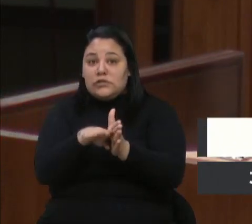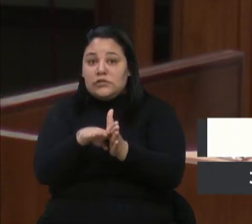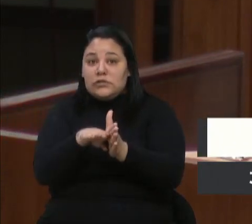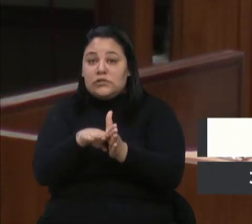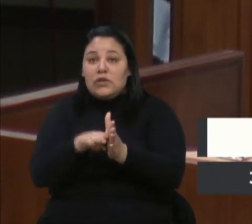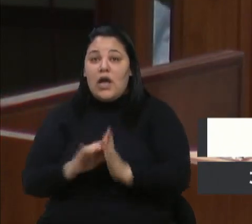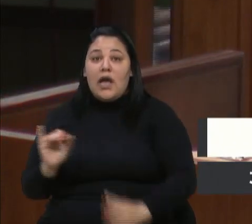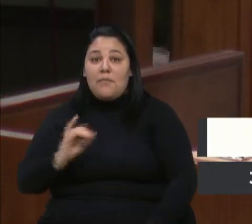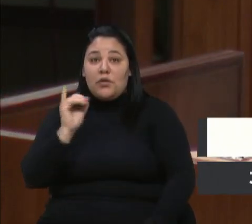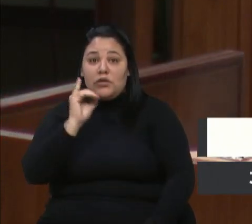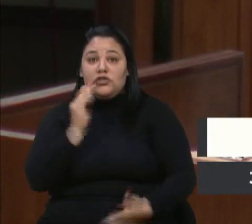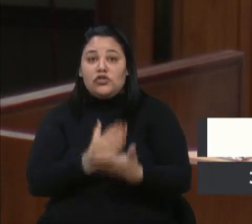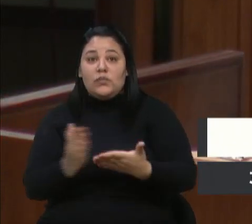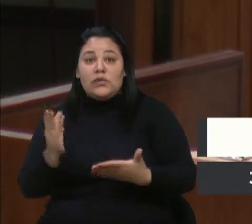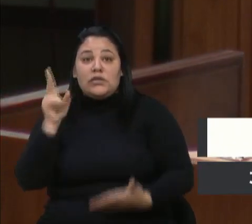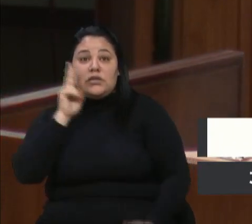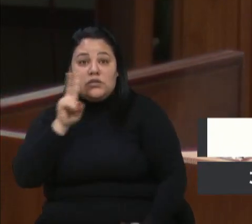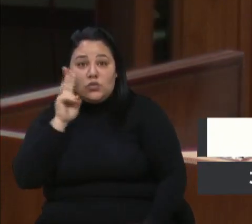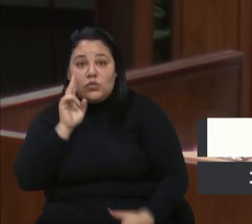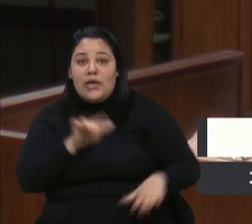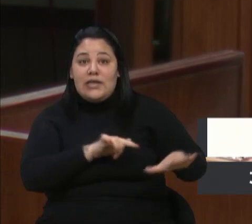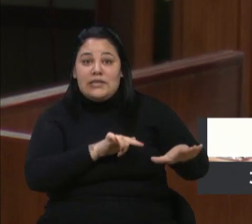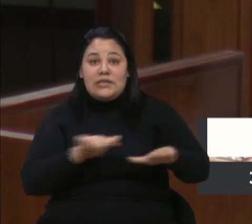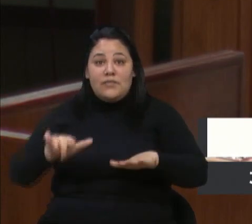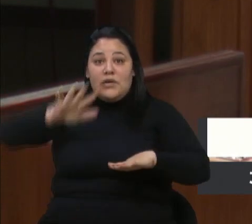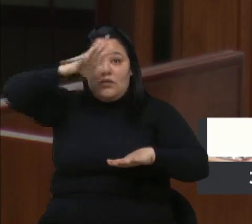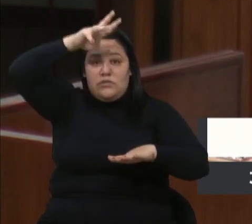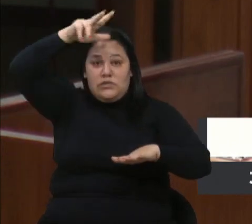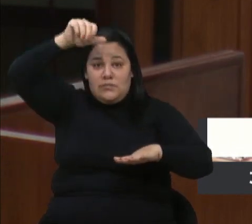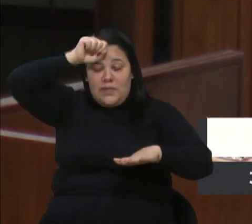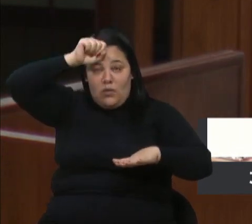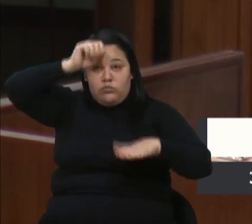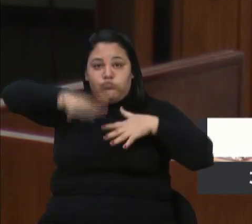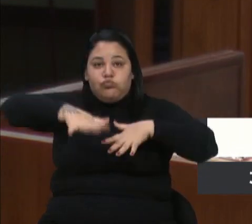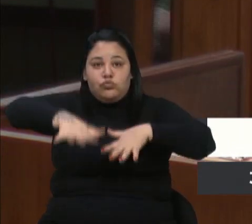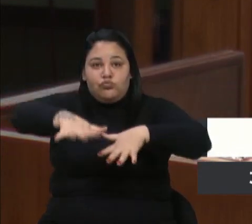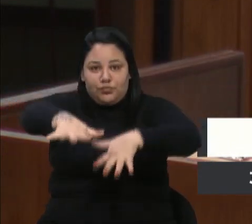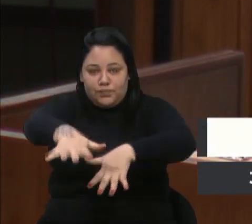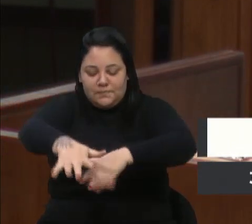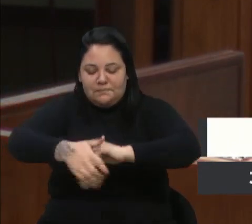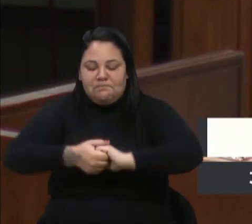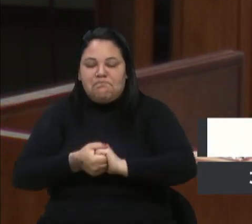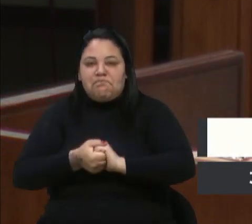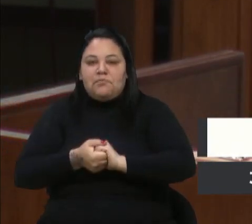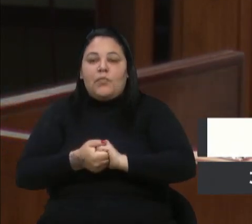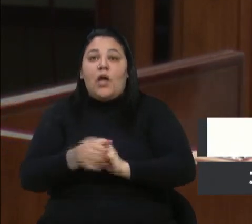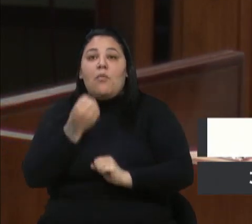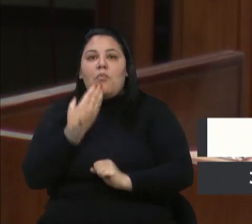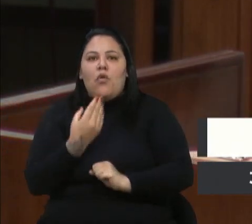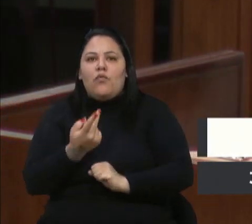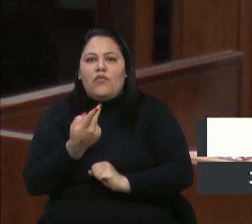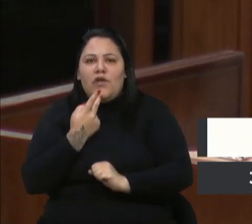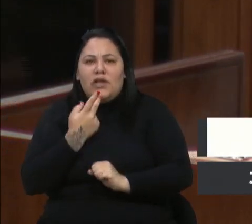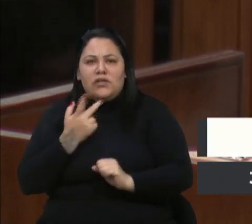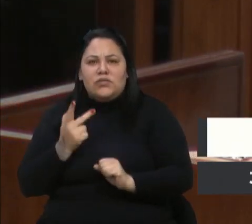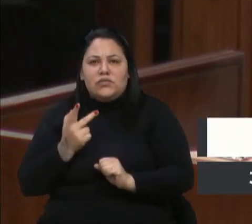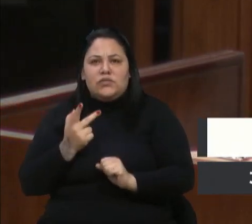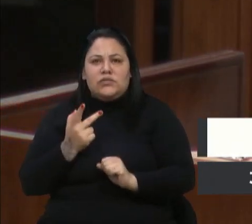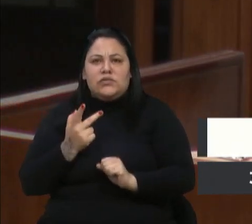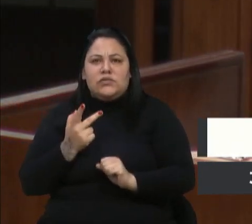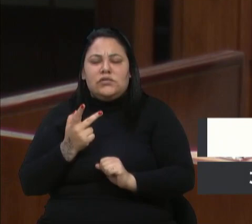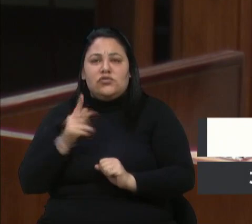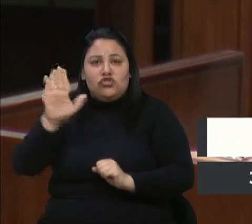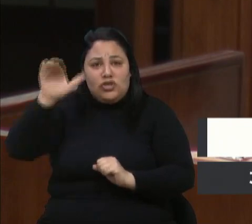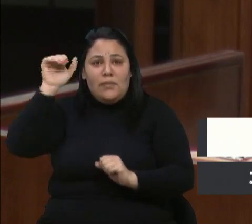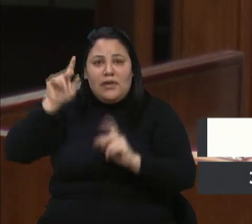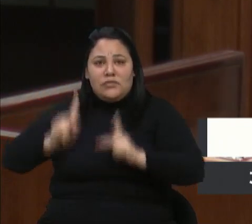iniciar segunda-feira a Semana Municipal de Trânsito. Bom, quando nós falamos de mobilidade, hoje às 14